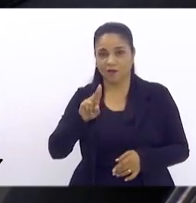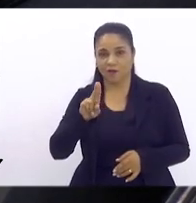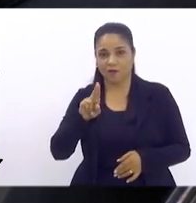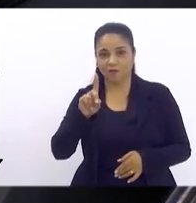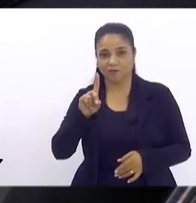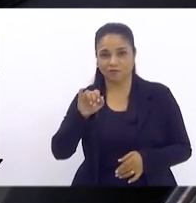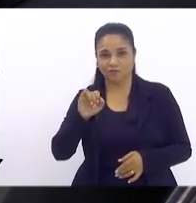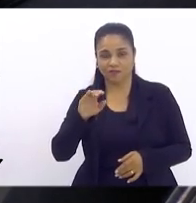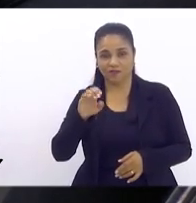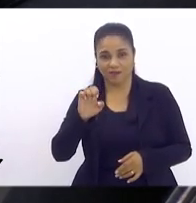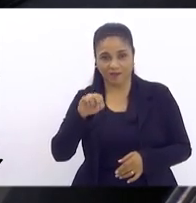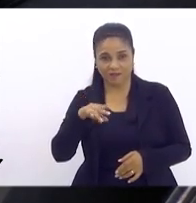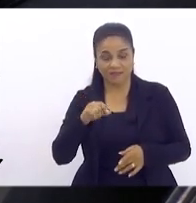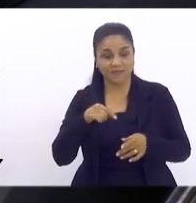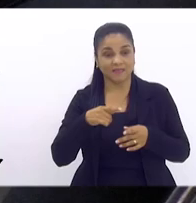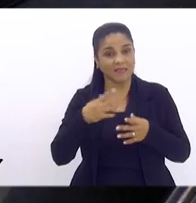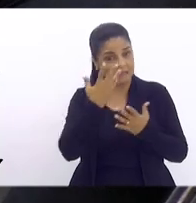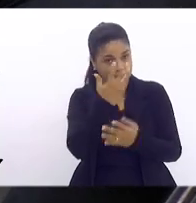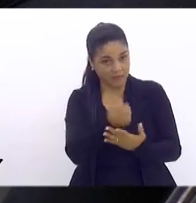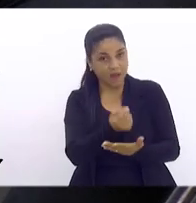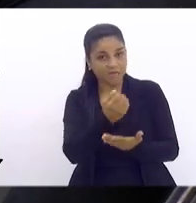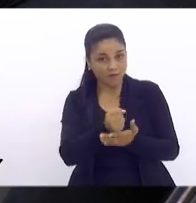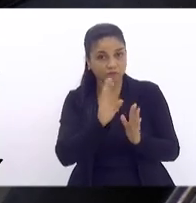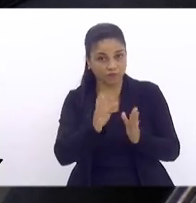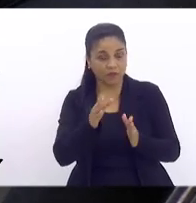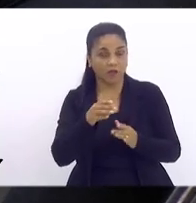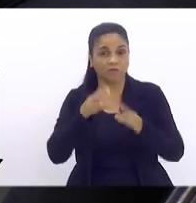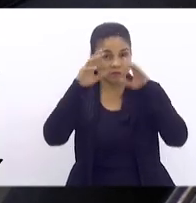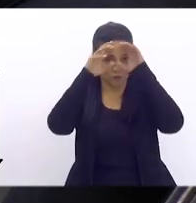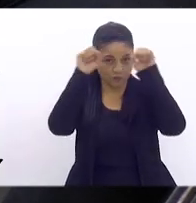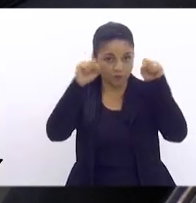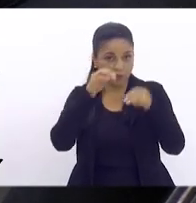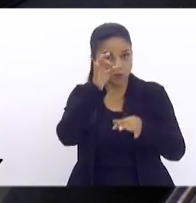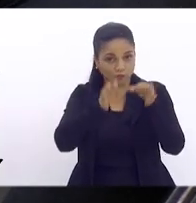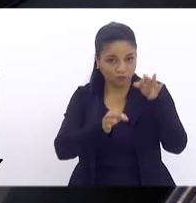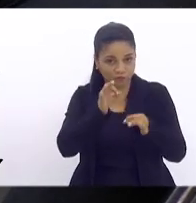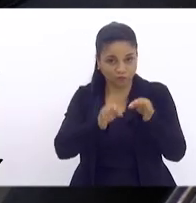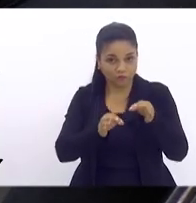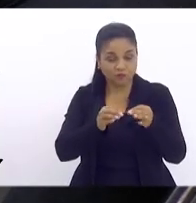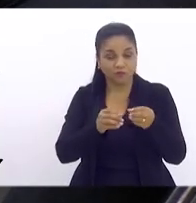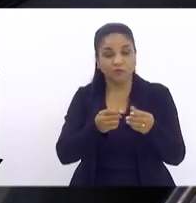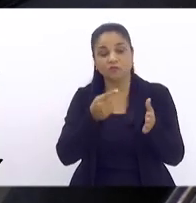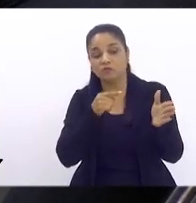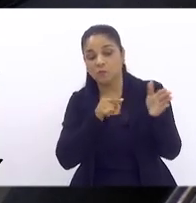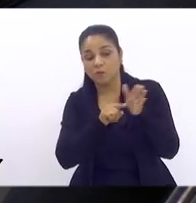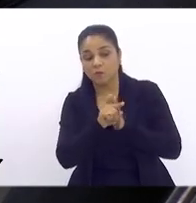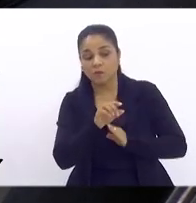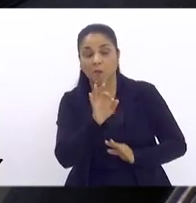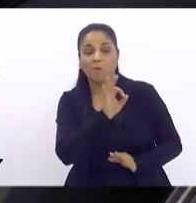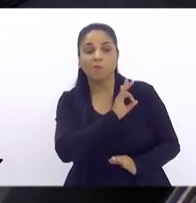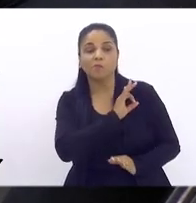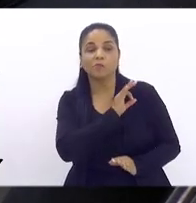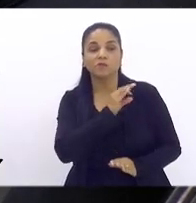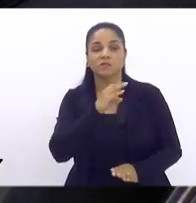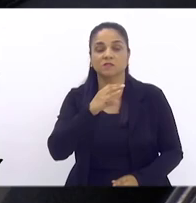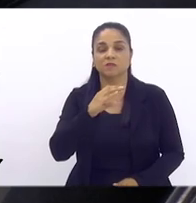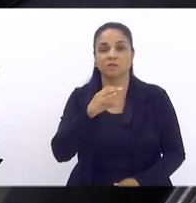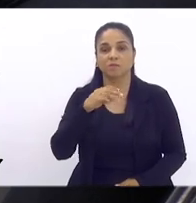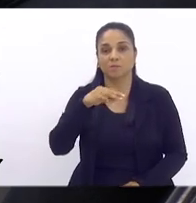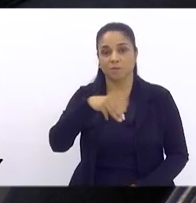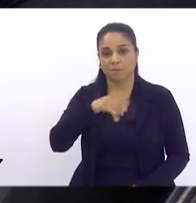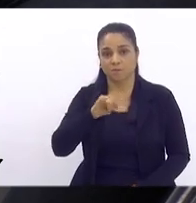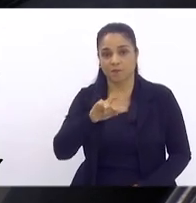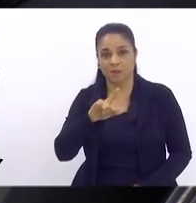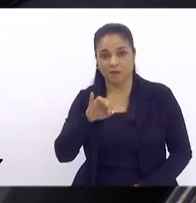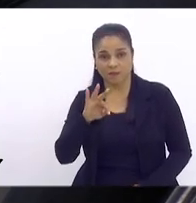do Tribunal de Justiça né então a gente tem que questionar a polícia militar o que vão fazer com é essas informações ali tem